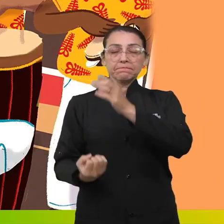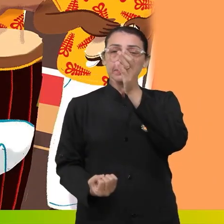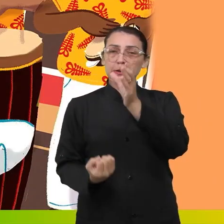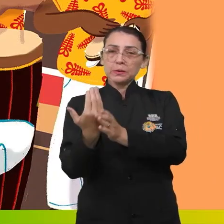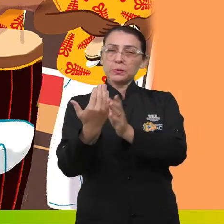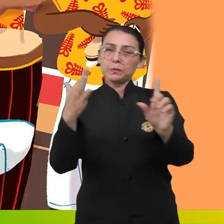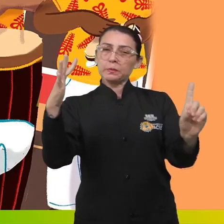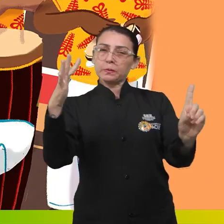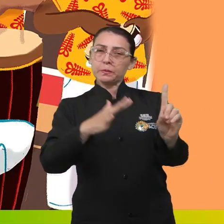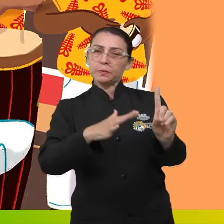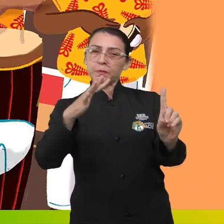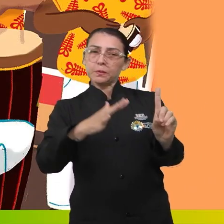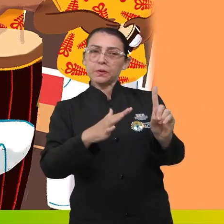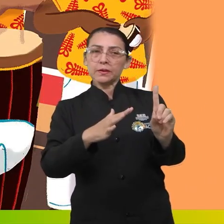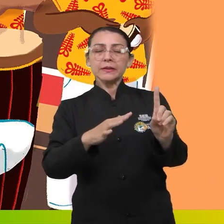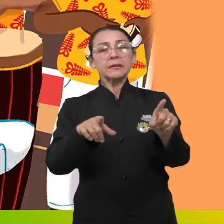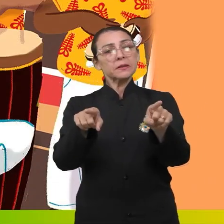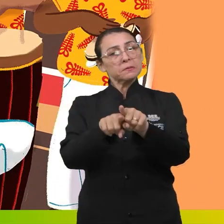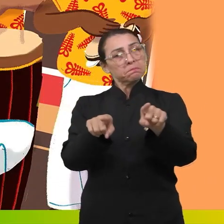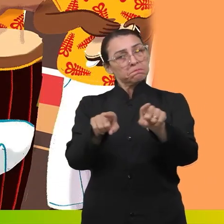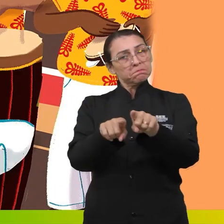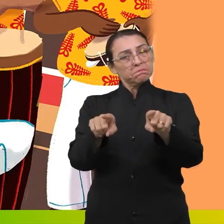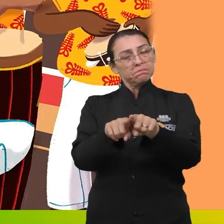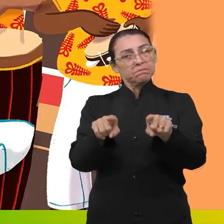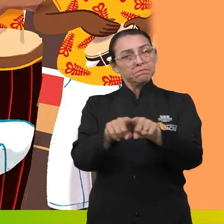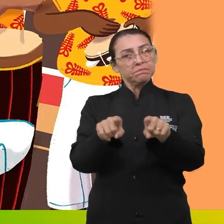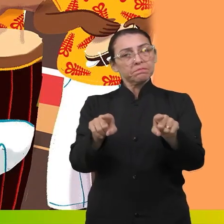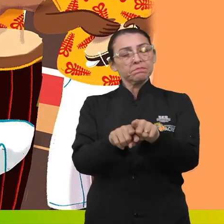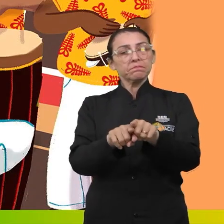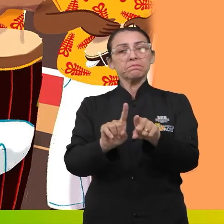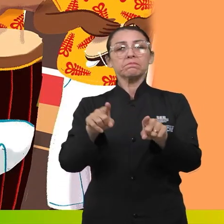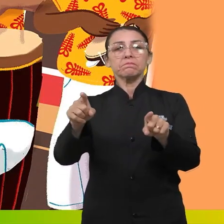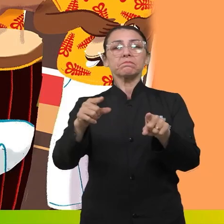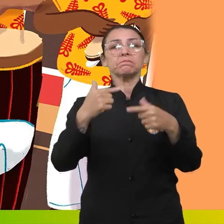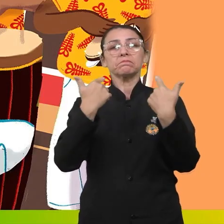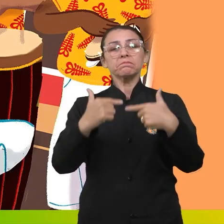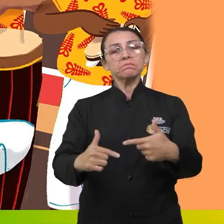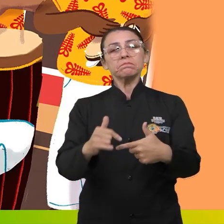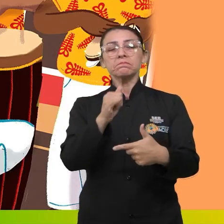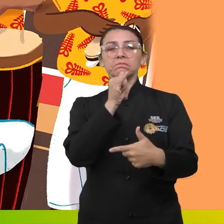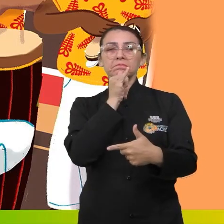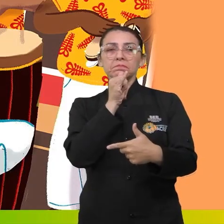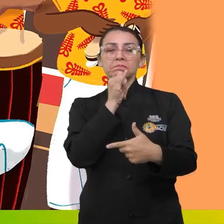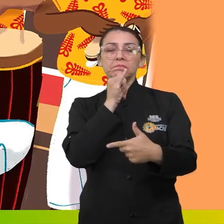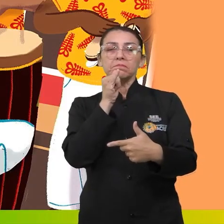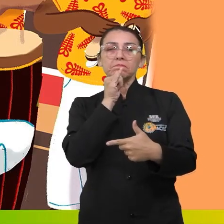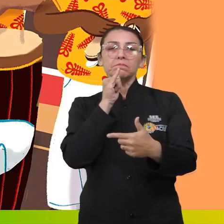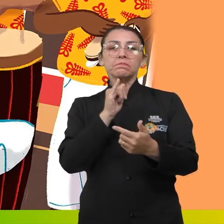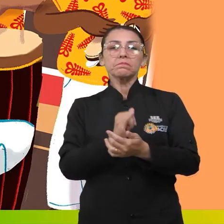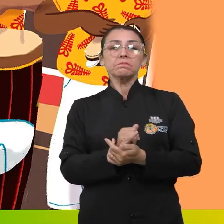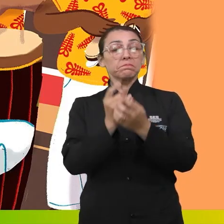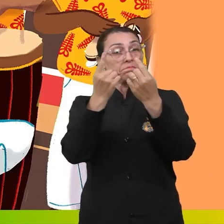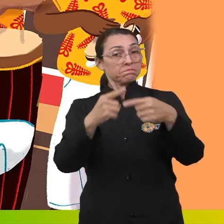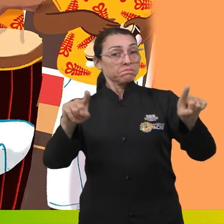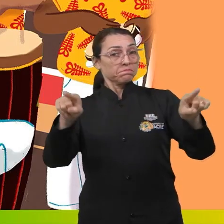de influências. Também teve essa questão das outras linguagens, por exemplo, música. A